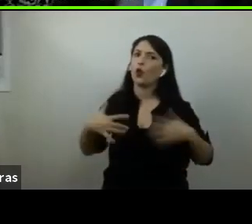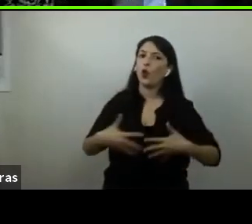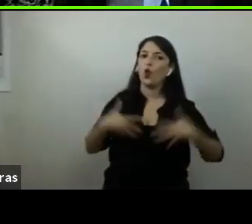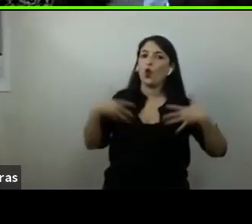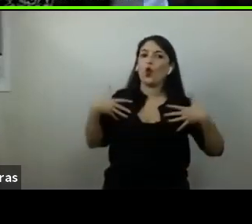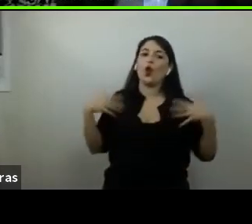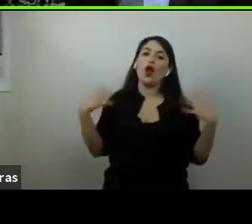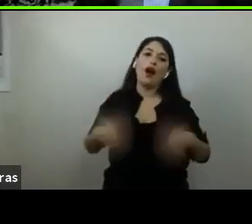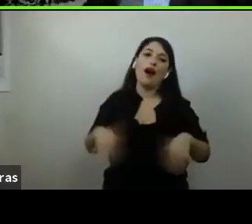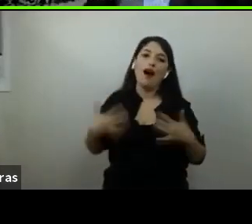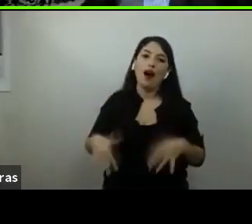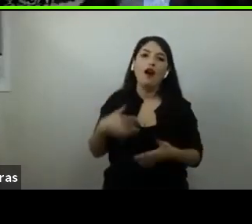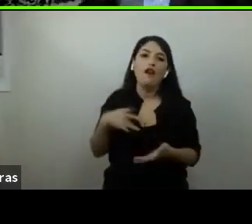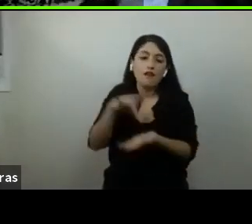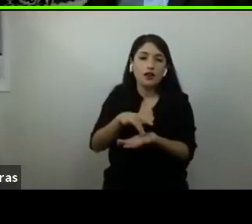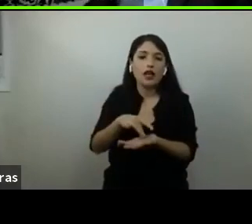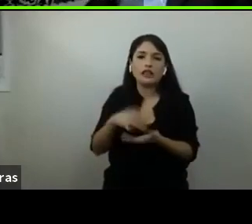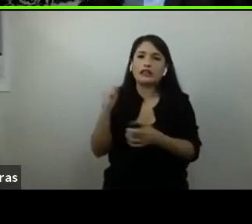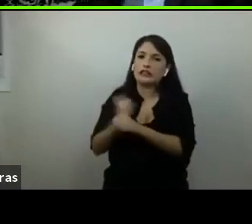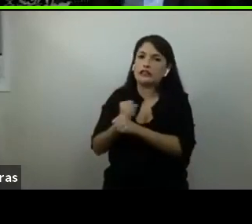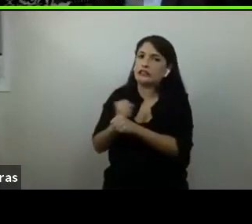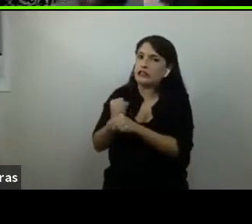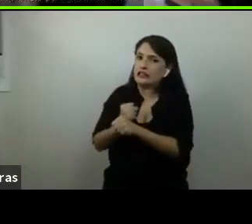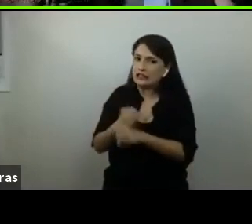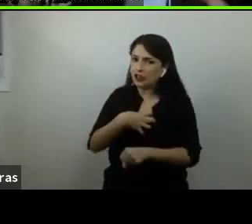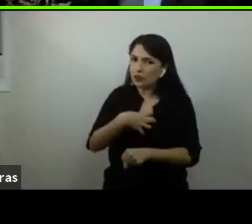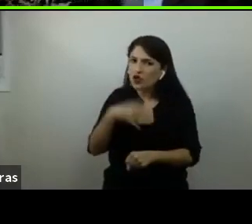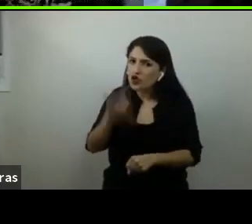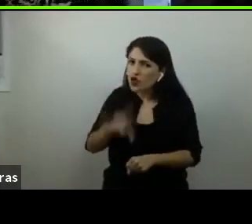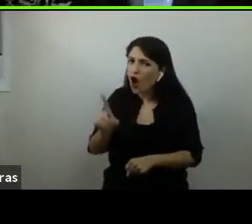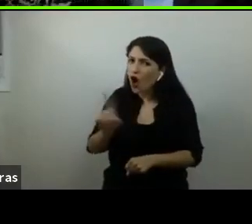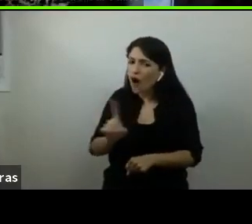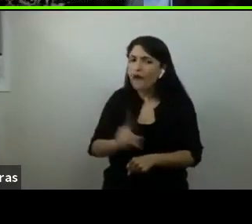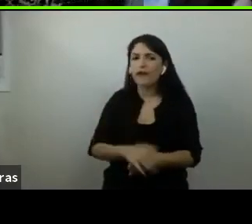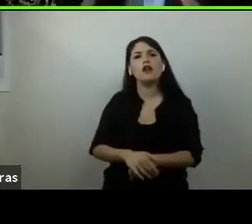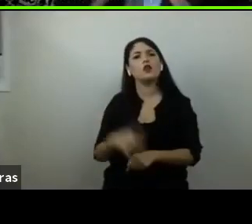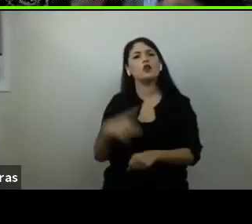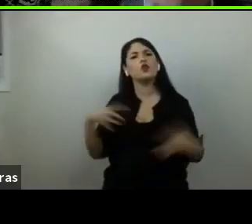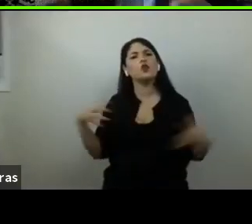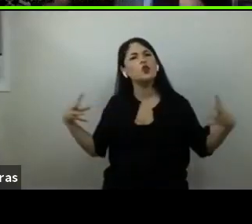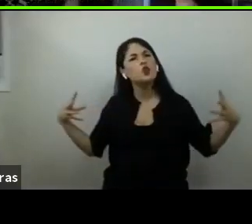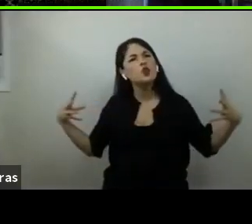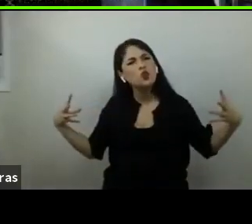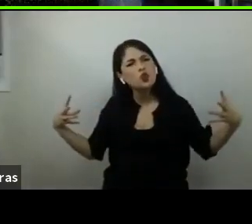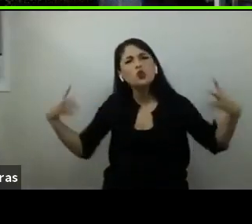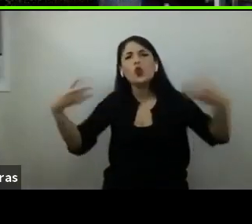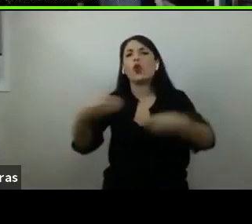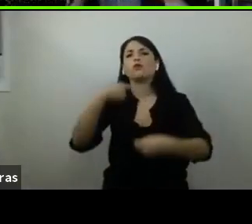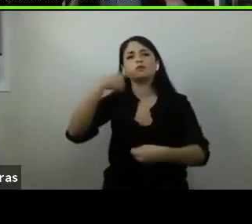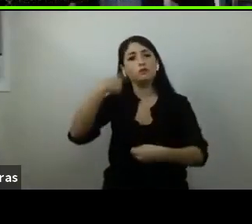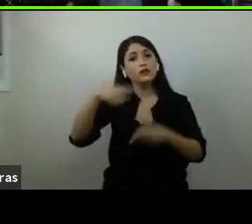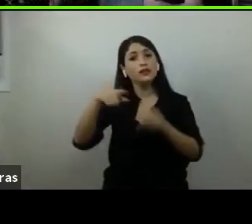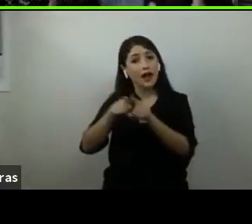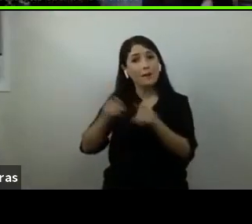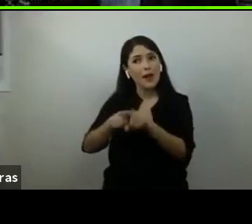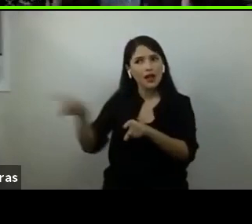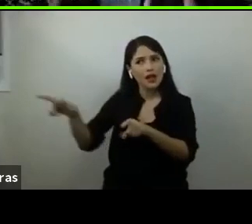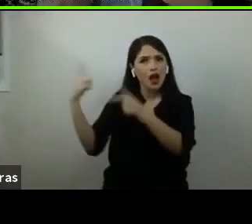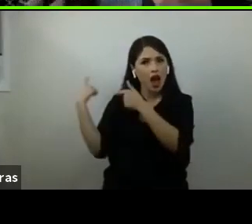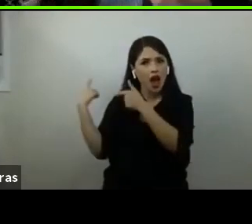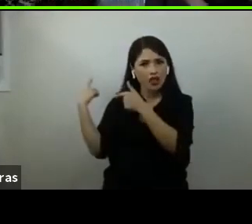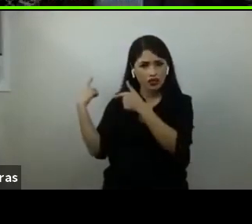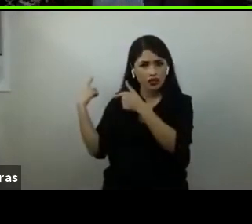muitos anos, né? Esse não é um sentimento só nosso, acho que é um sentimento de toda a advocacia, inclusive da advocacia mais conservadora, que sente que a ordem voltou a